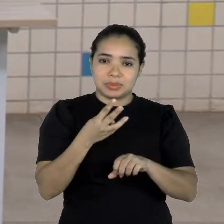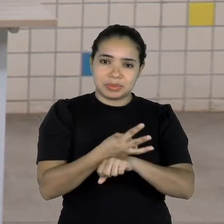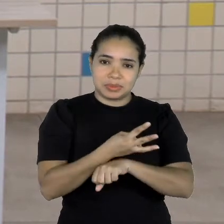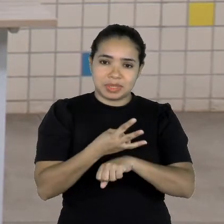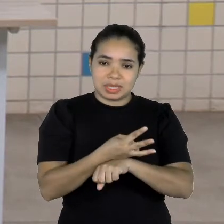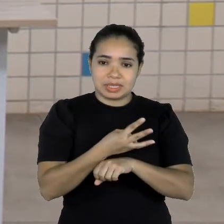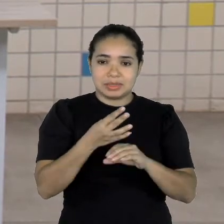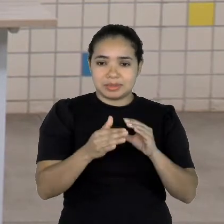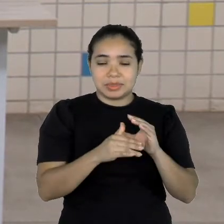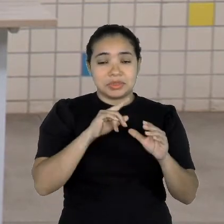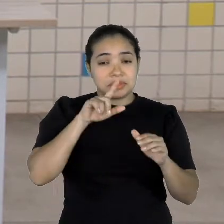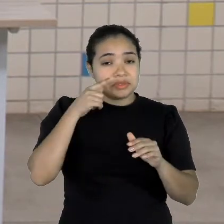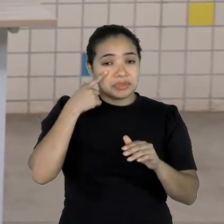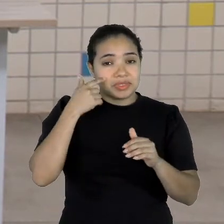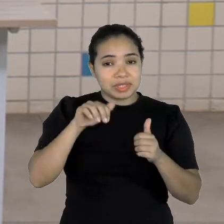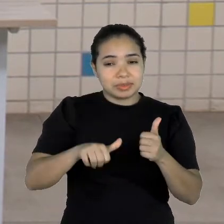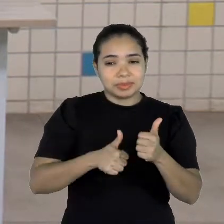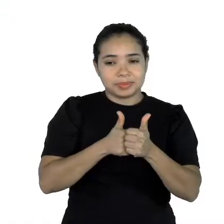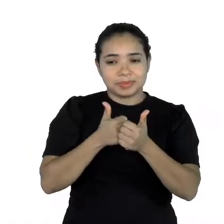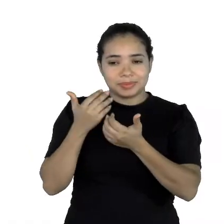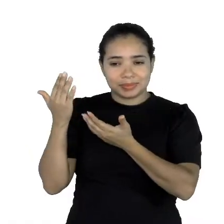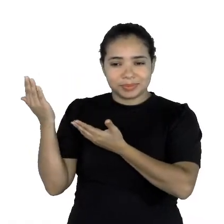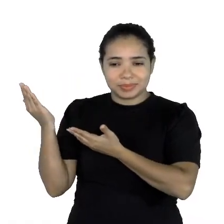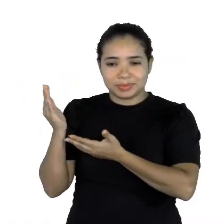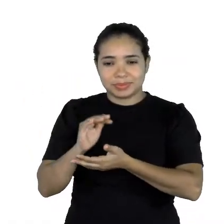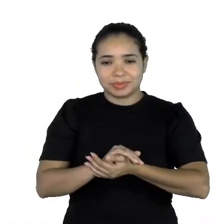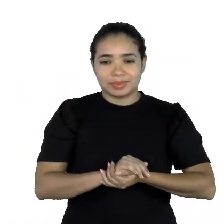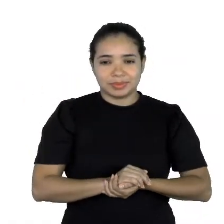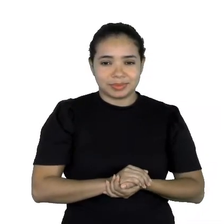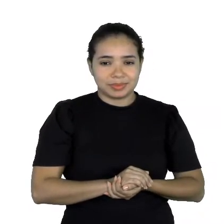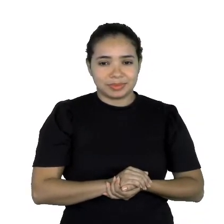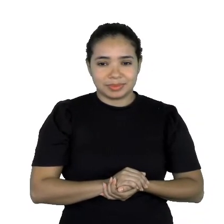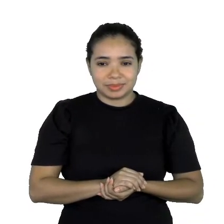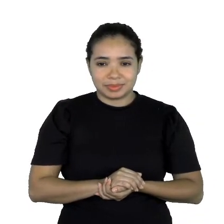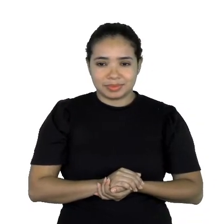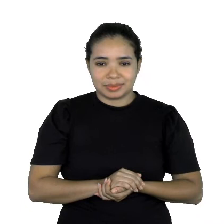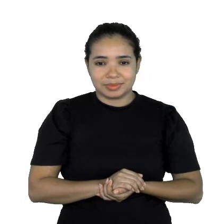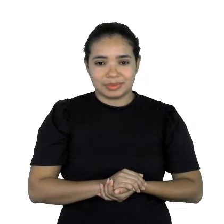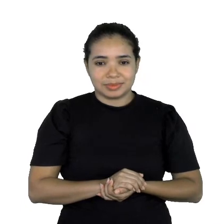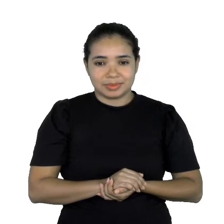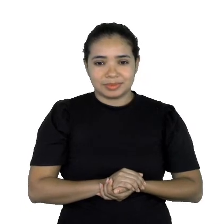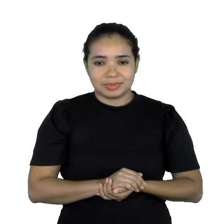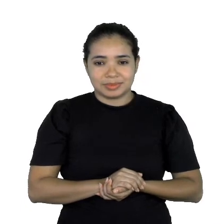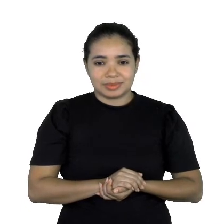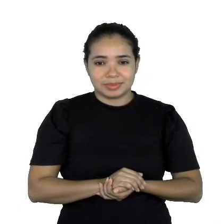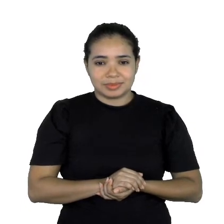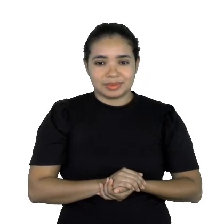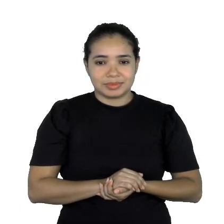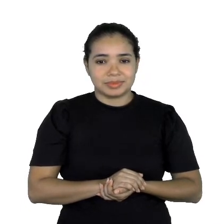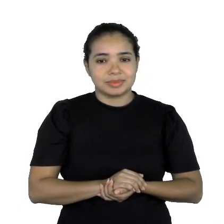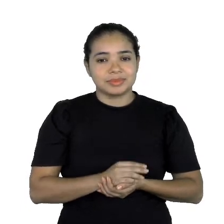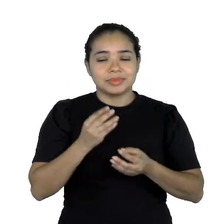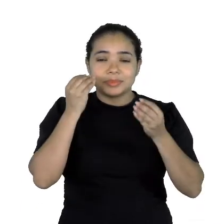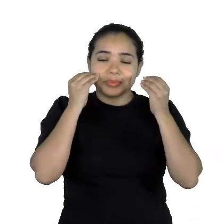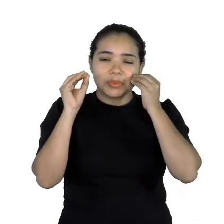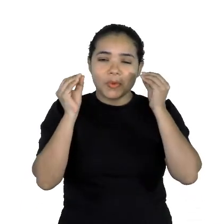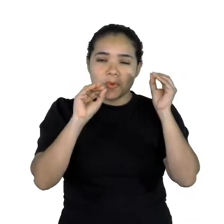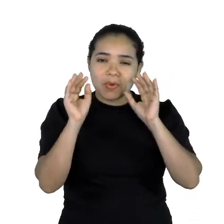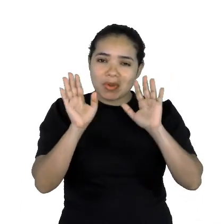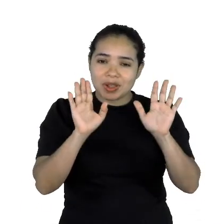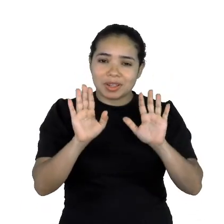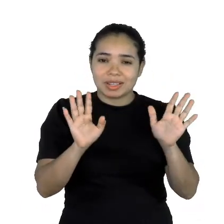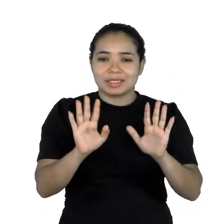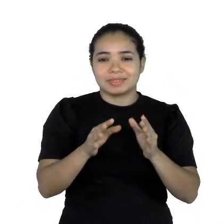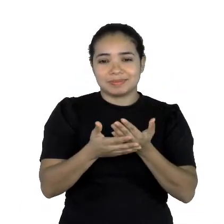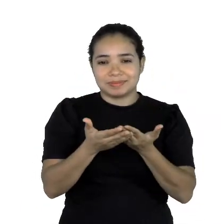relato dela. Acompanha comigo na tela, vamos lá? Tá aí, olha. Beijo, Vitória, beijo, Manu. Saudades, viu? Olha